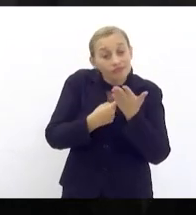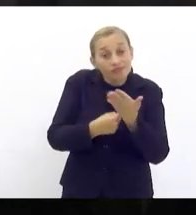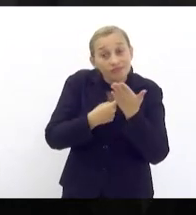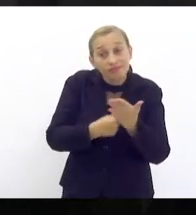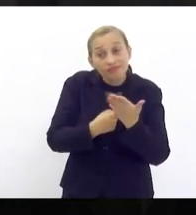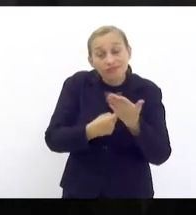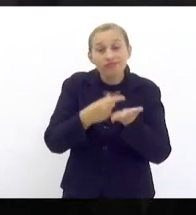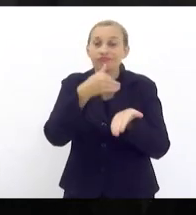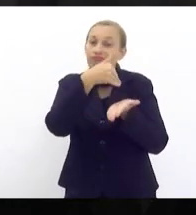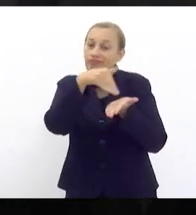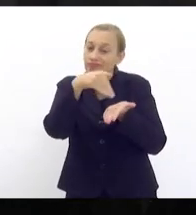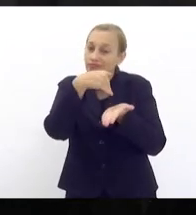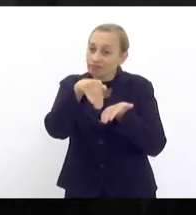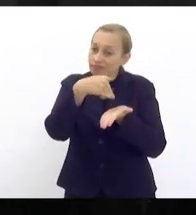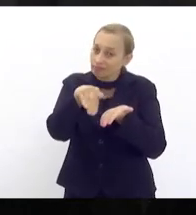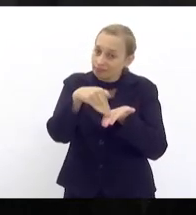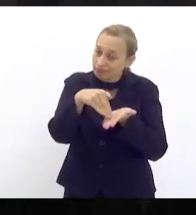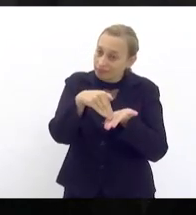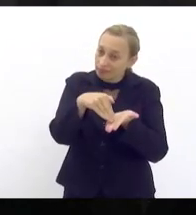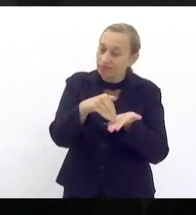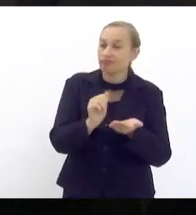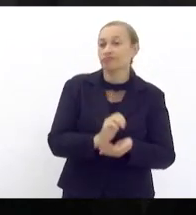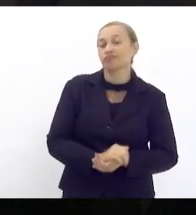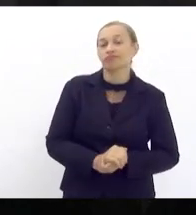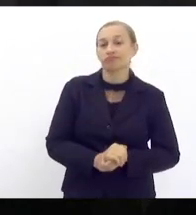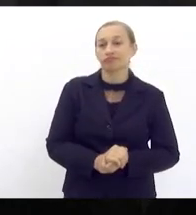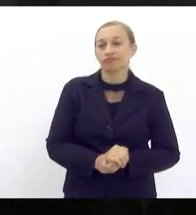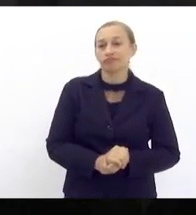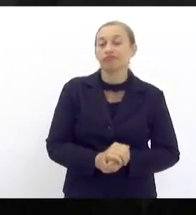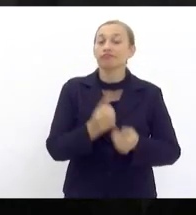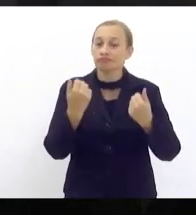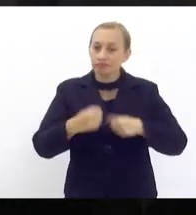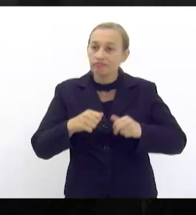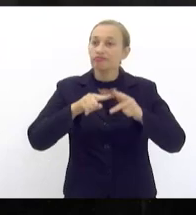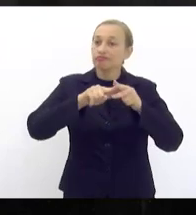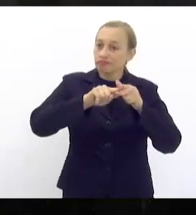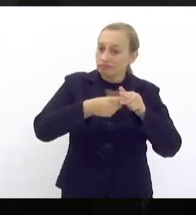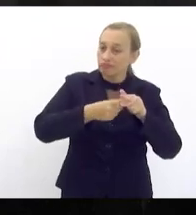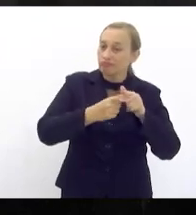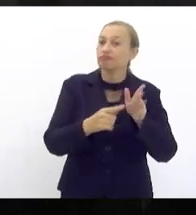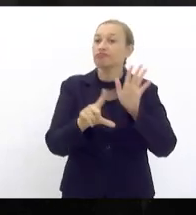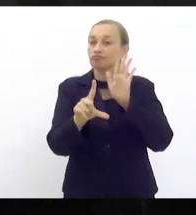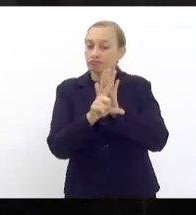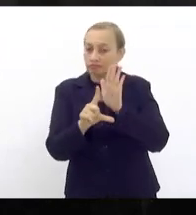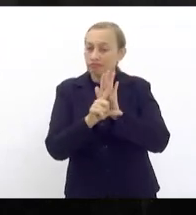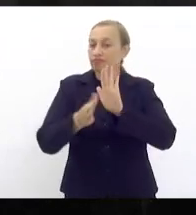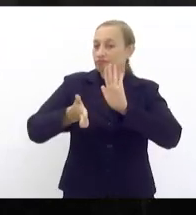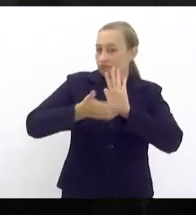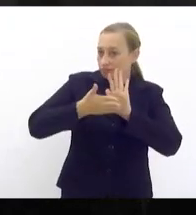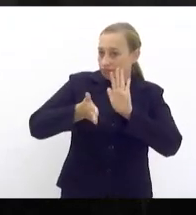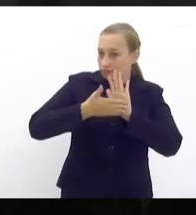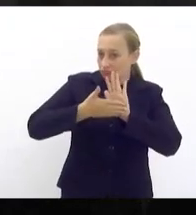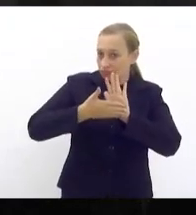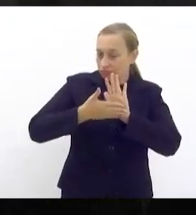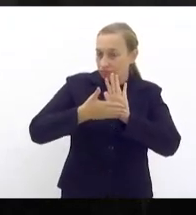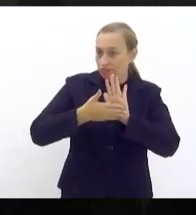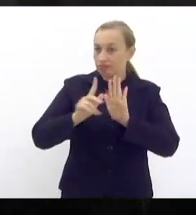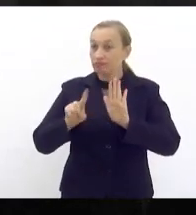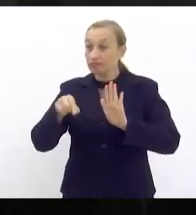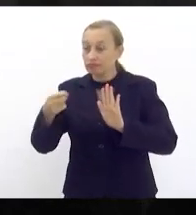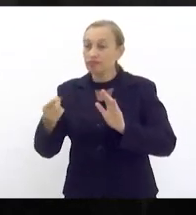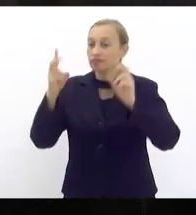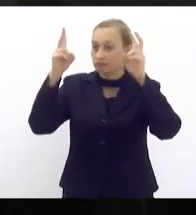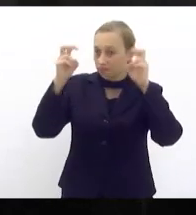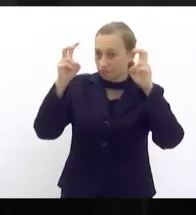as secretarias e a secretaria que tem que regulamentar as leis da proposta neste e outros